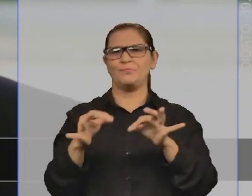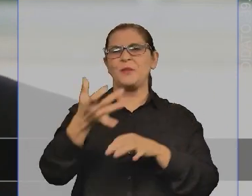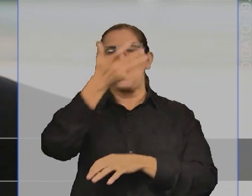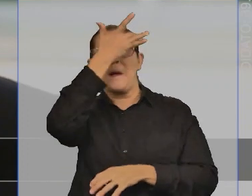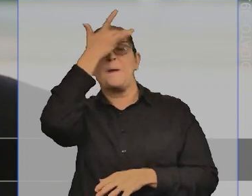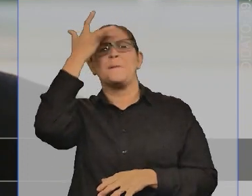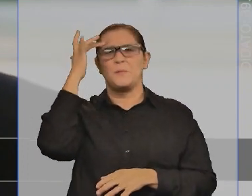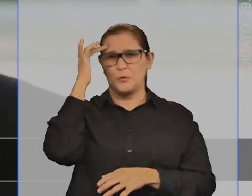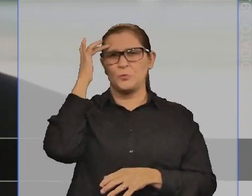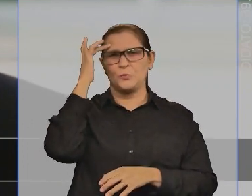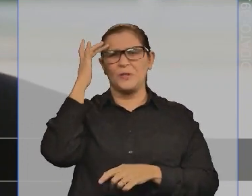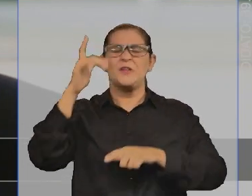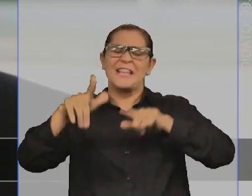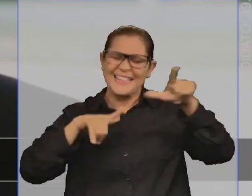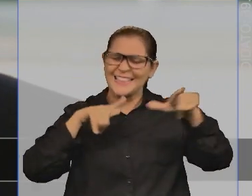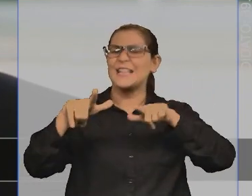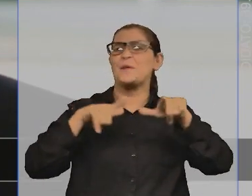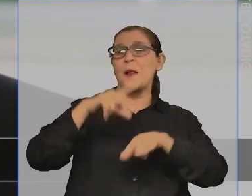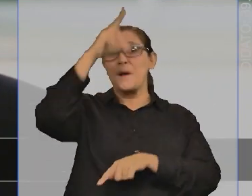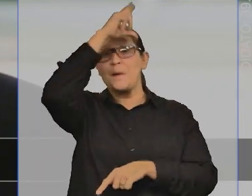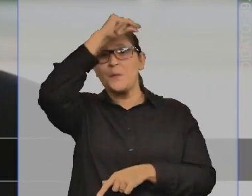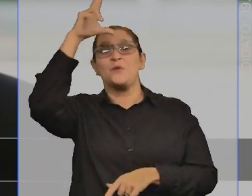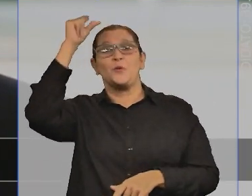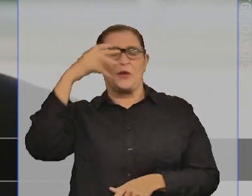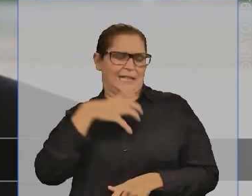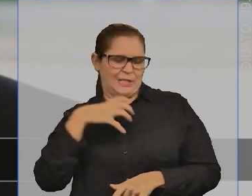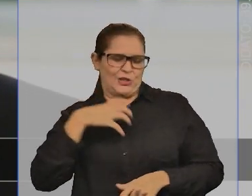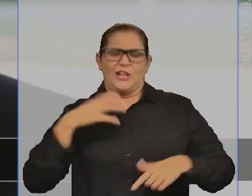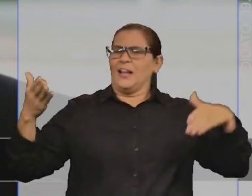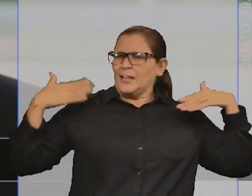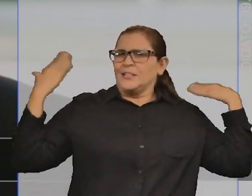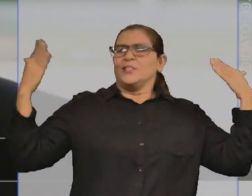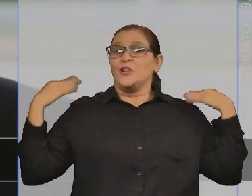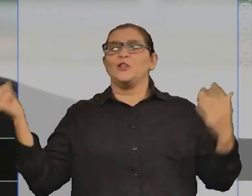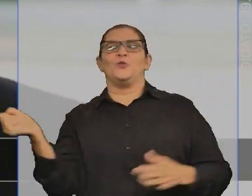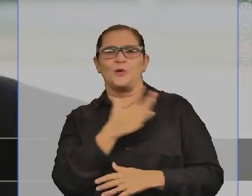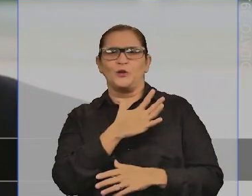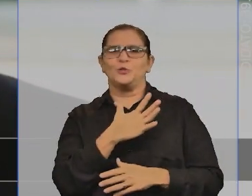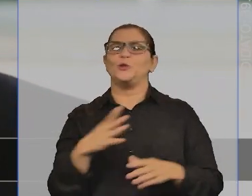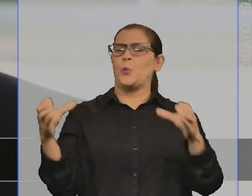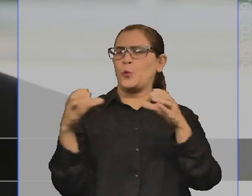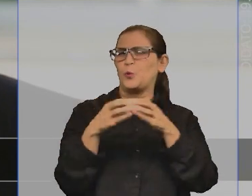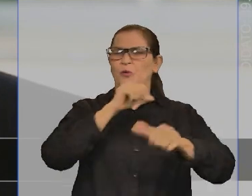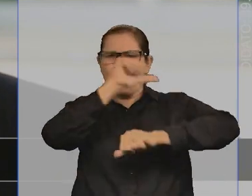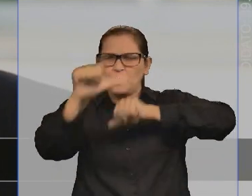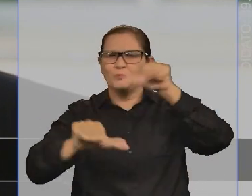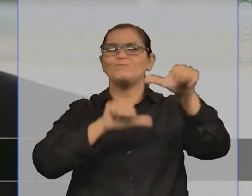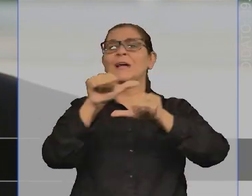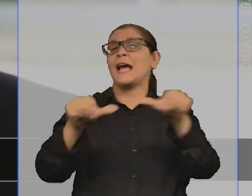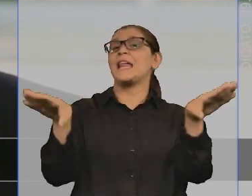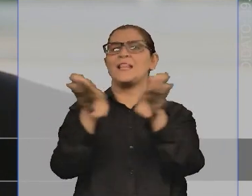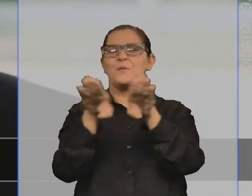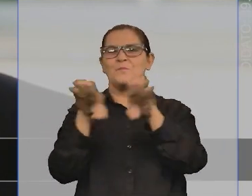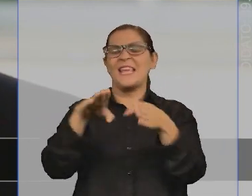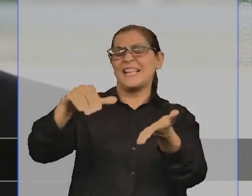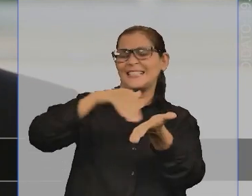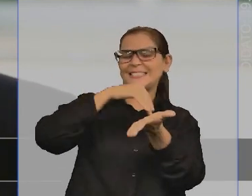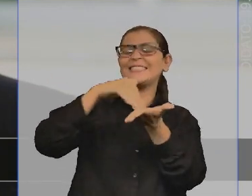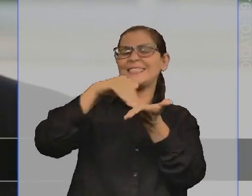população. Resgataremos o orgulho de ser servidor. A prefeitura será informatizada.